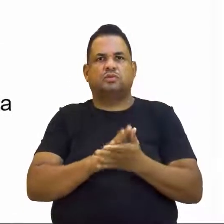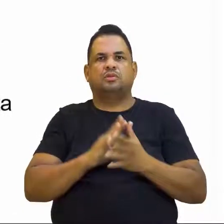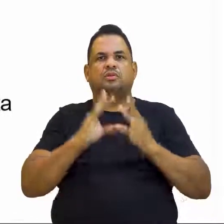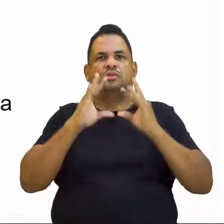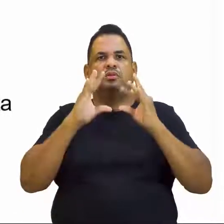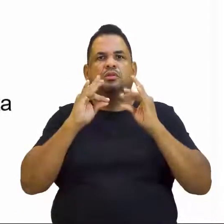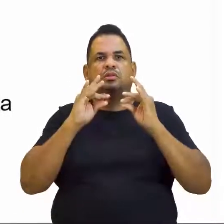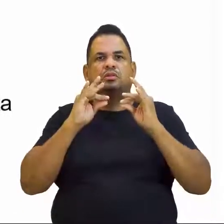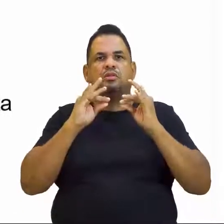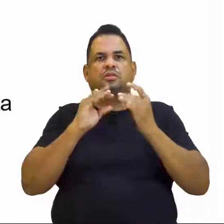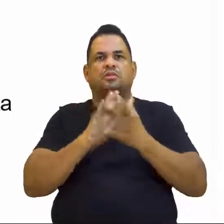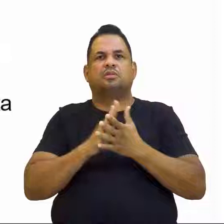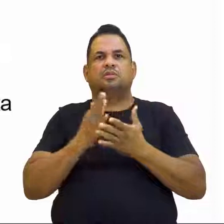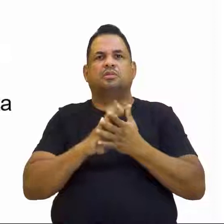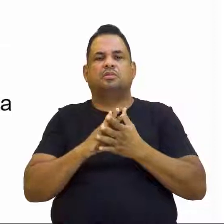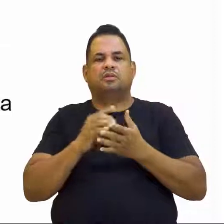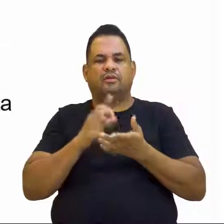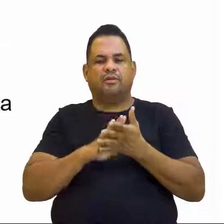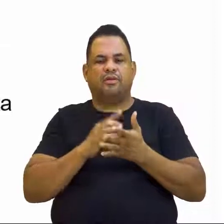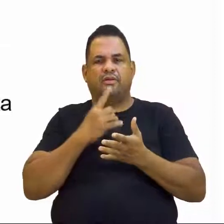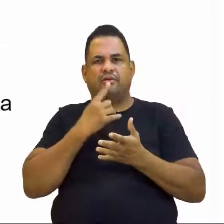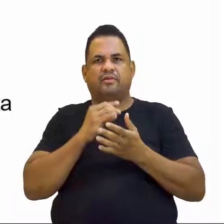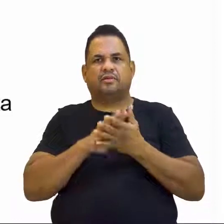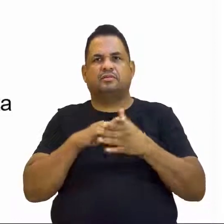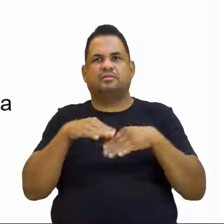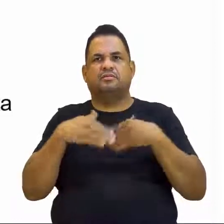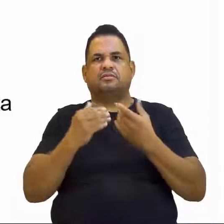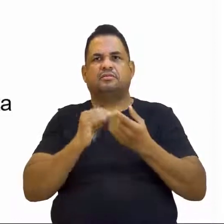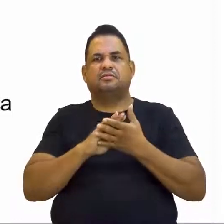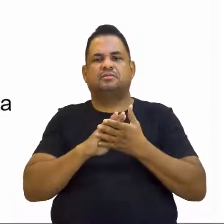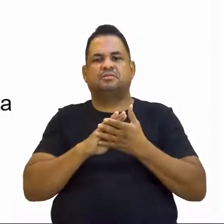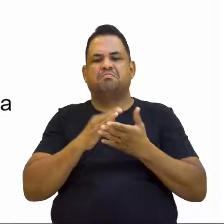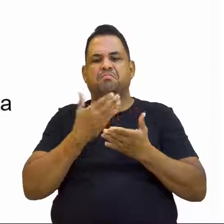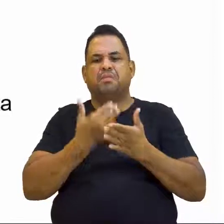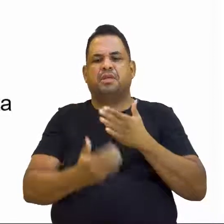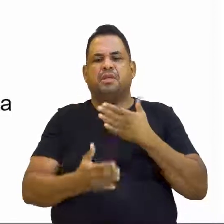um líquido vermelho que logo se descora,